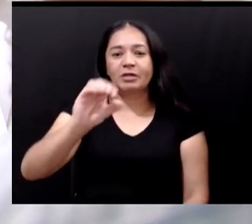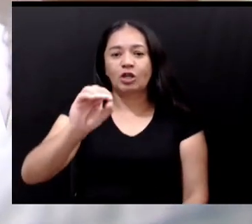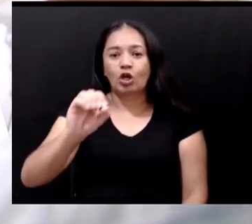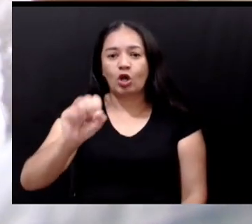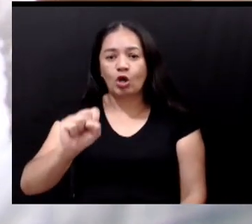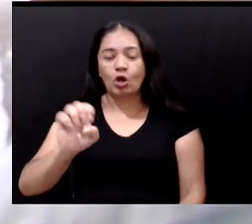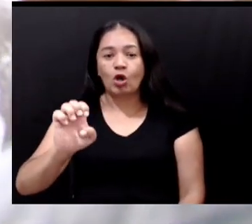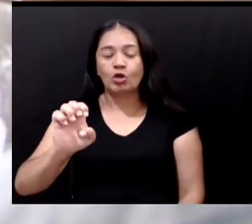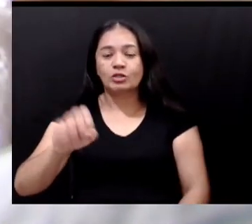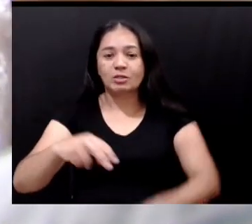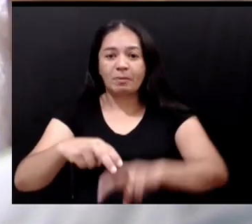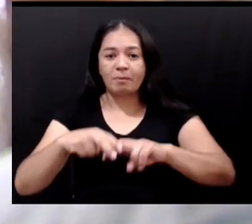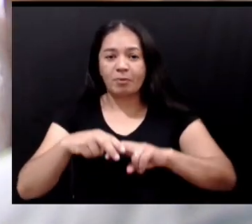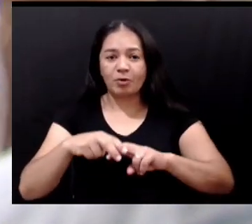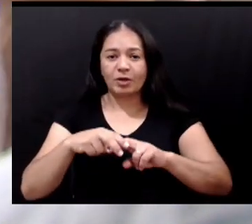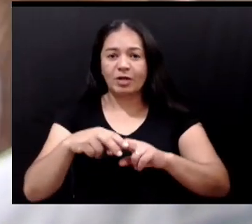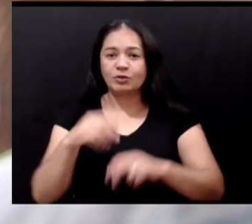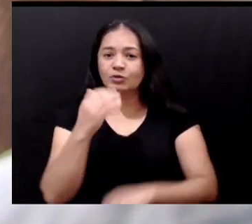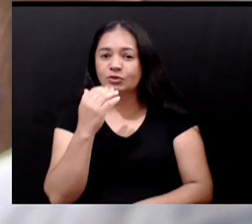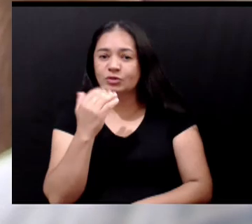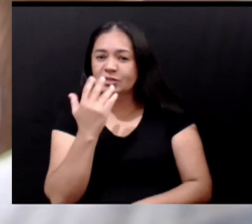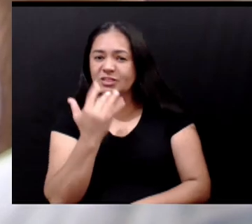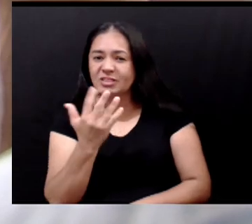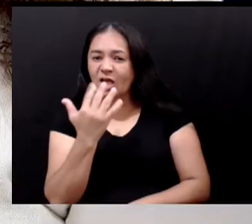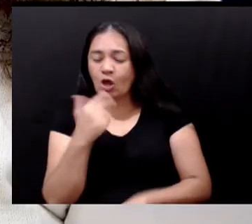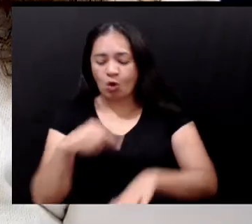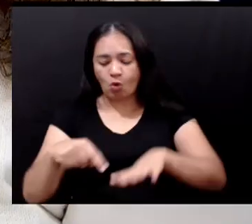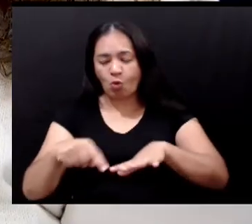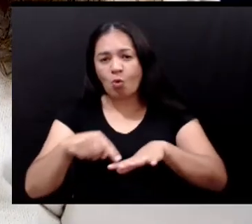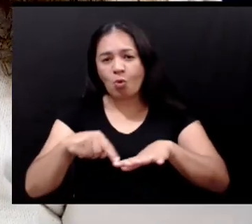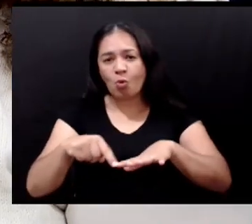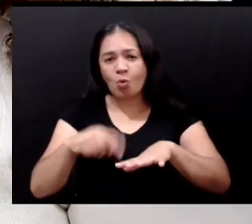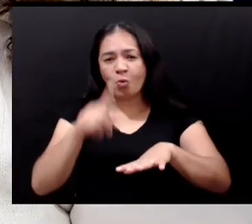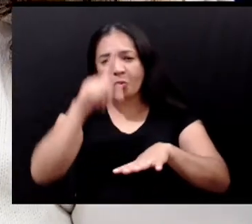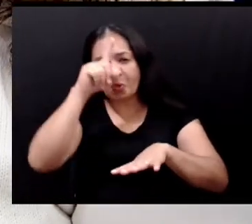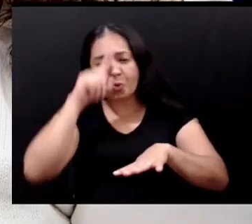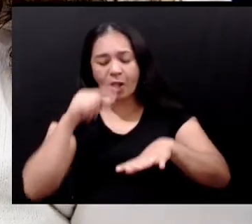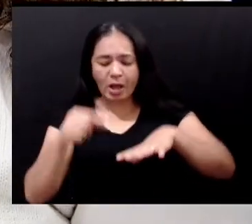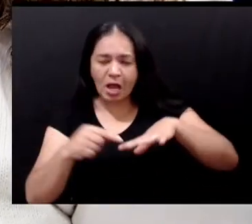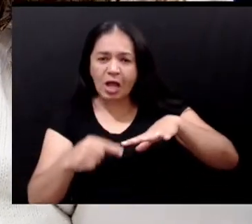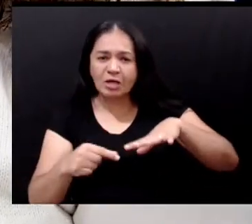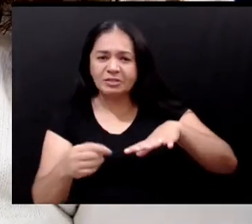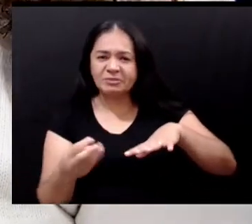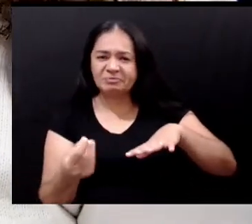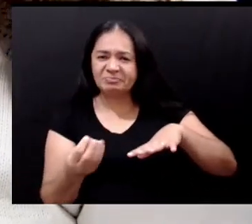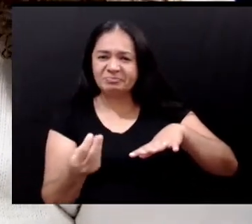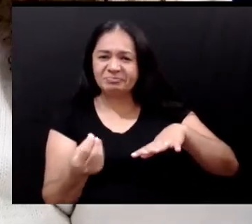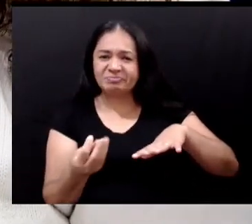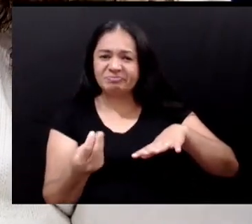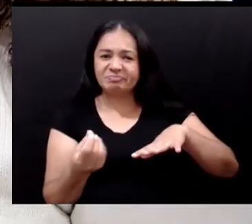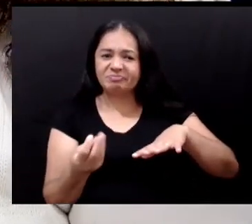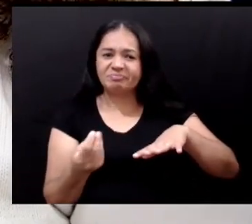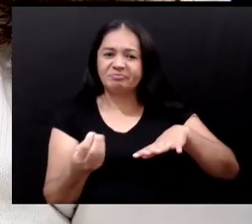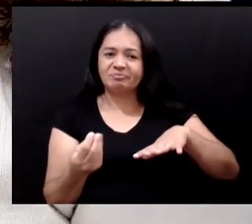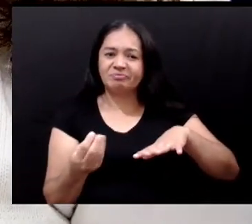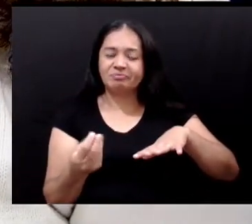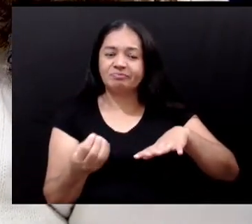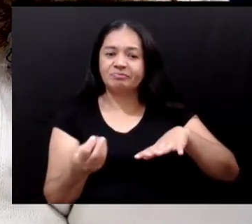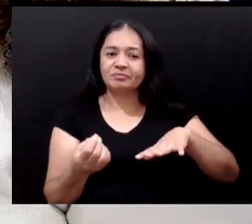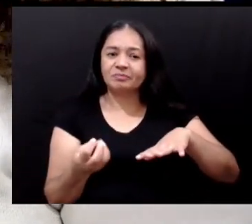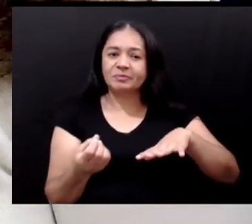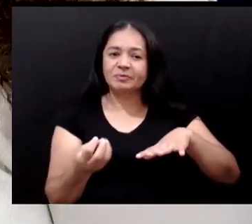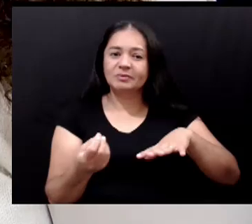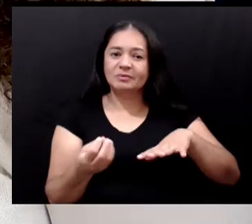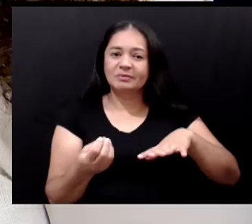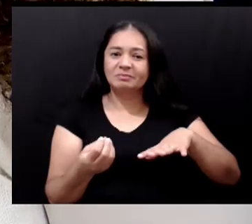da coloração, que a unha fica amarelada, com um efeito mais, vamos dizer,